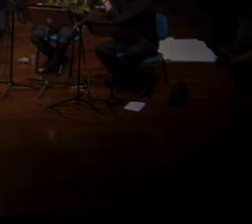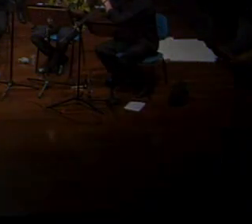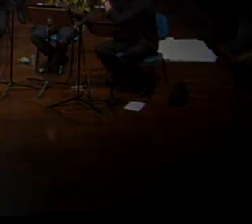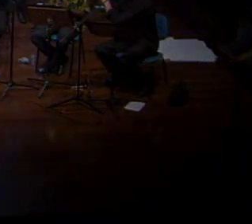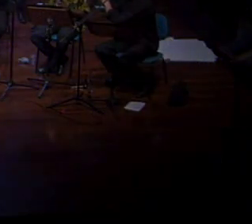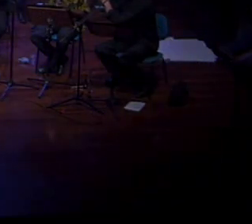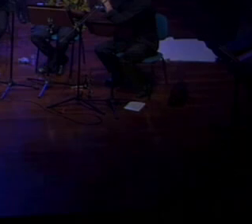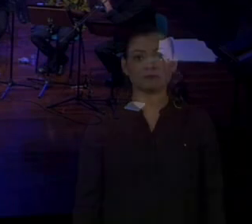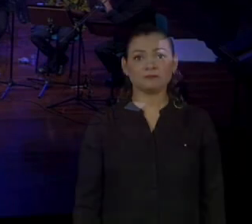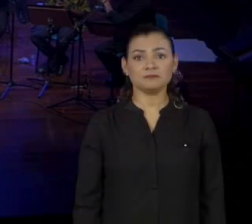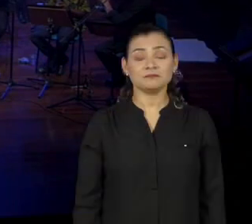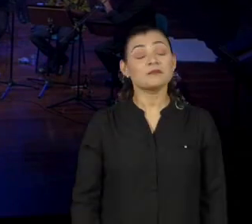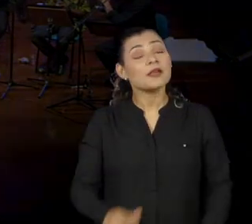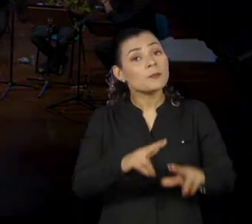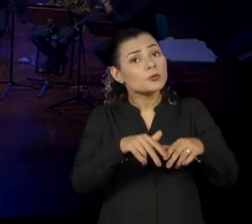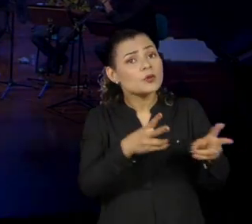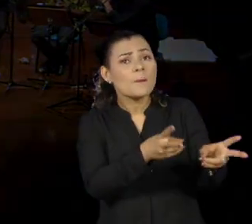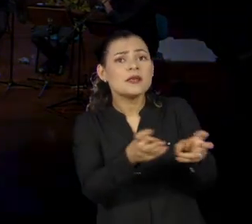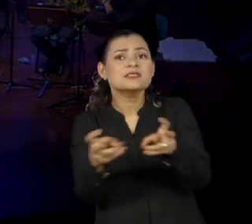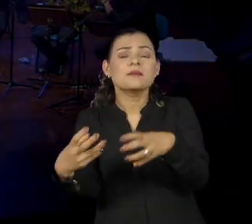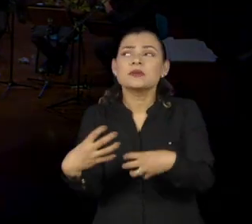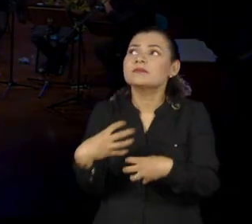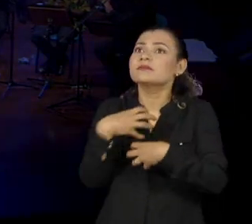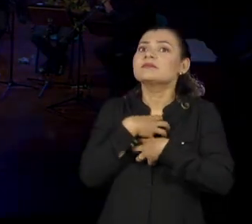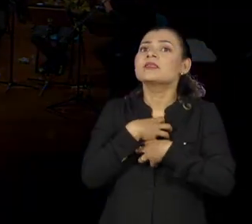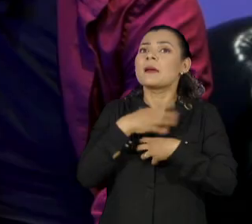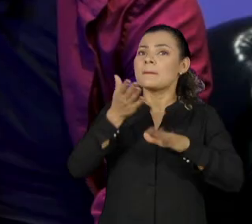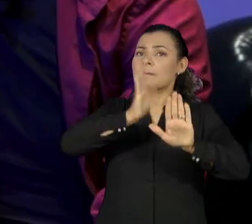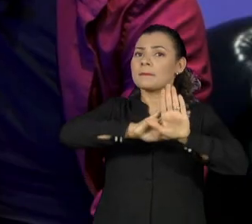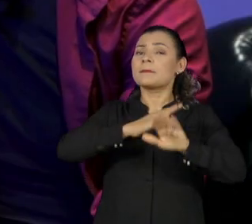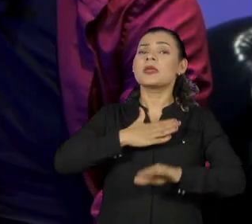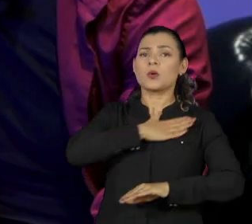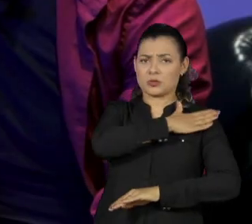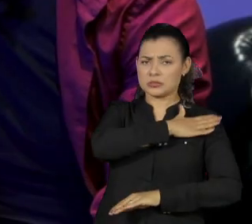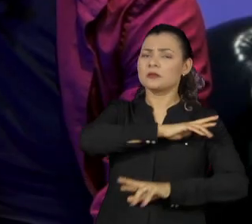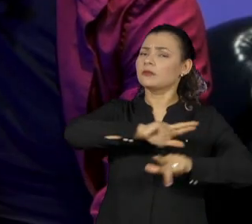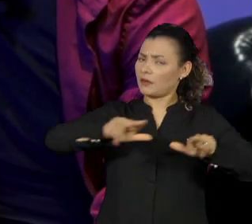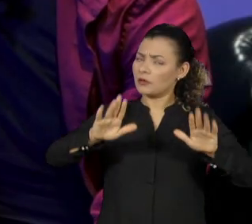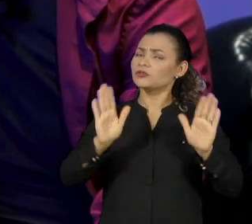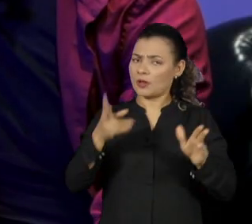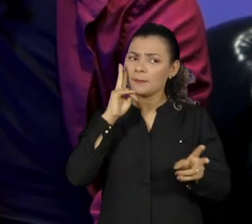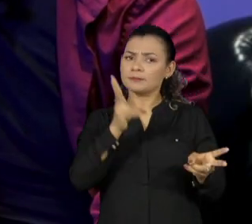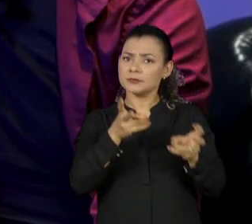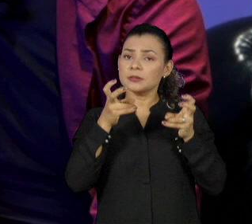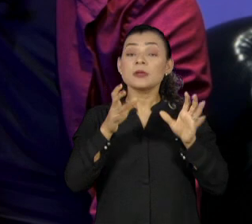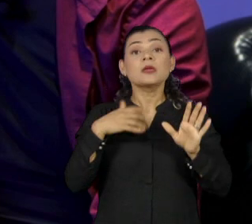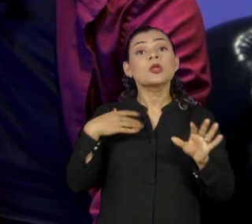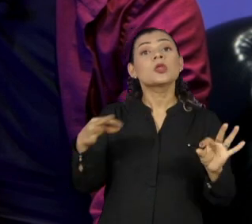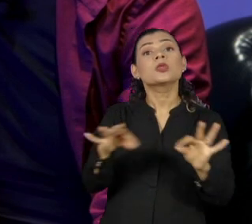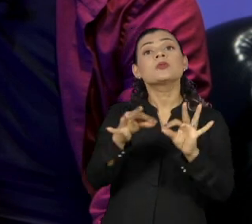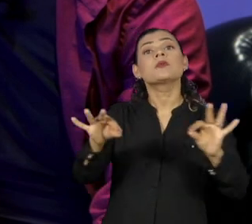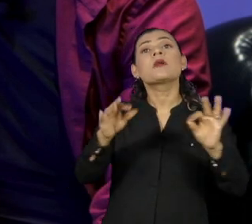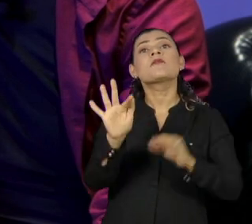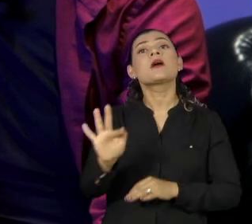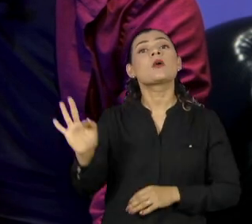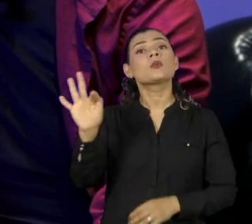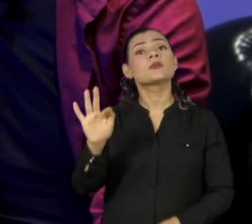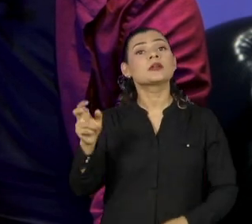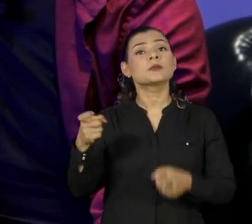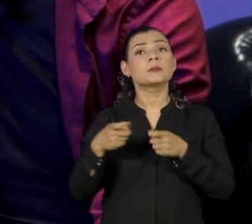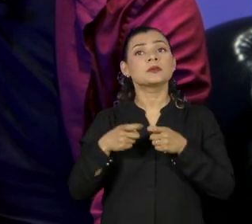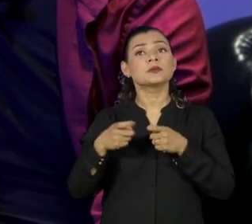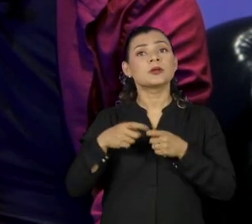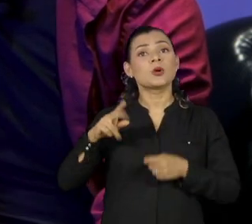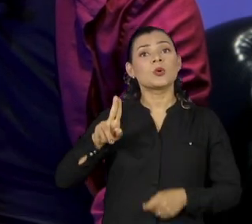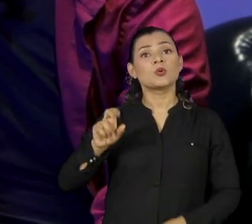Eu senti várias vezes o preconceito. Uma vez nós tocamos na Faculdade de Medicina da